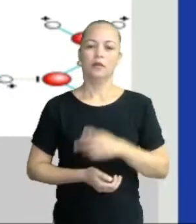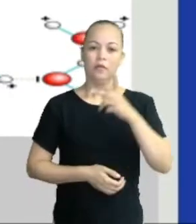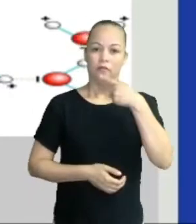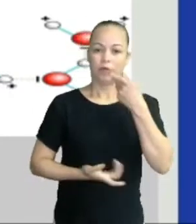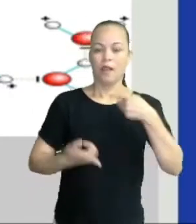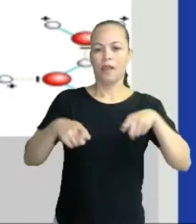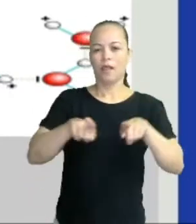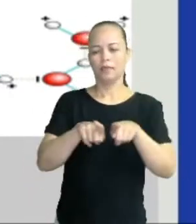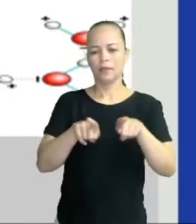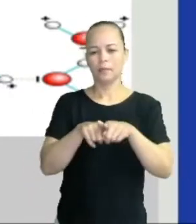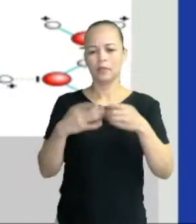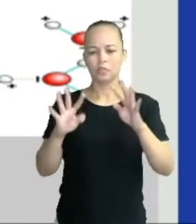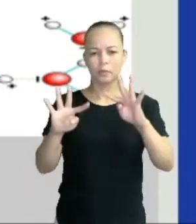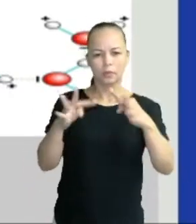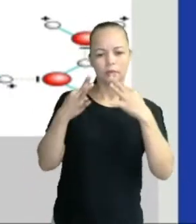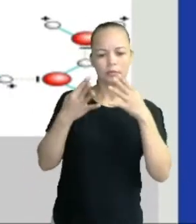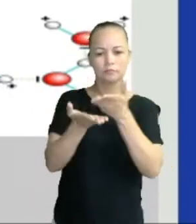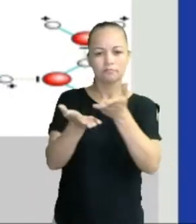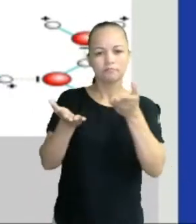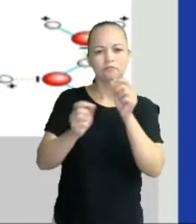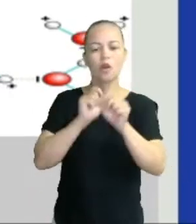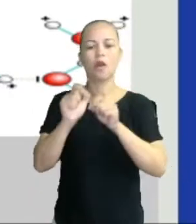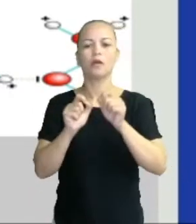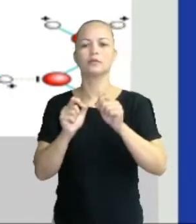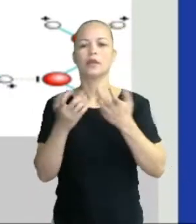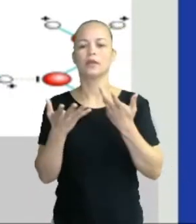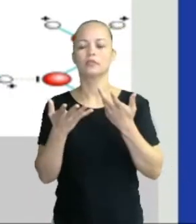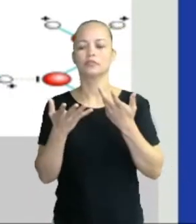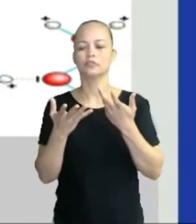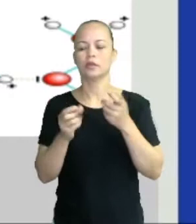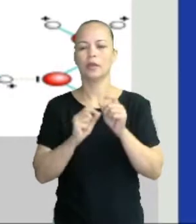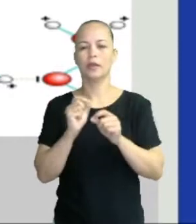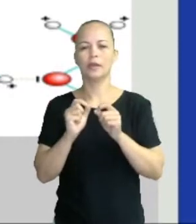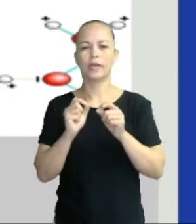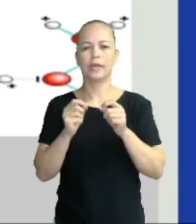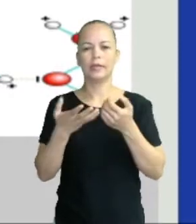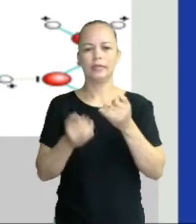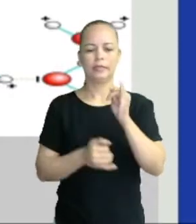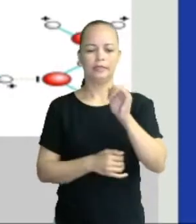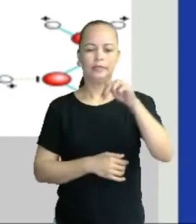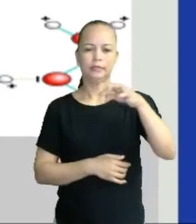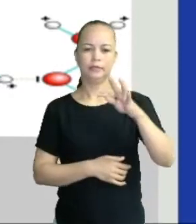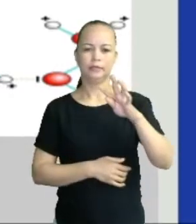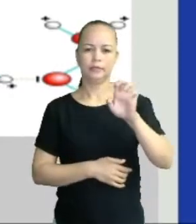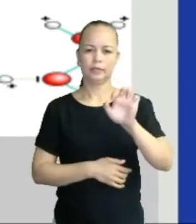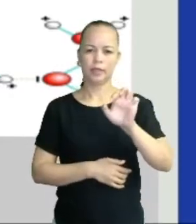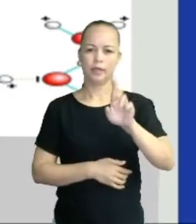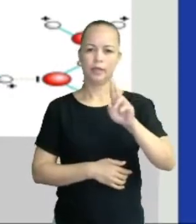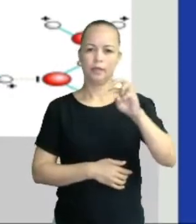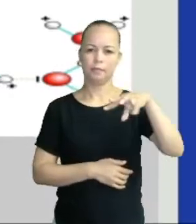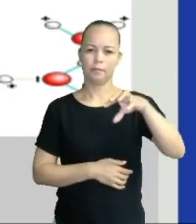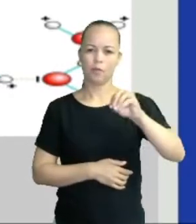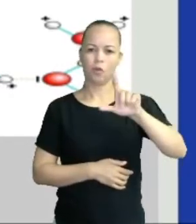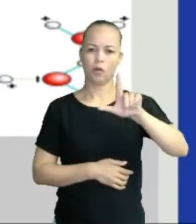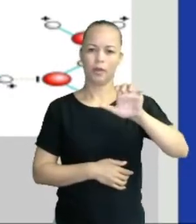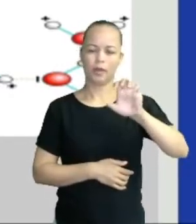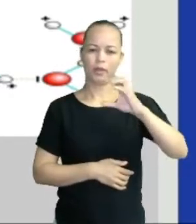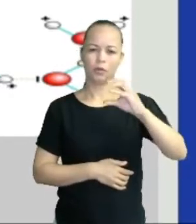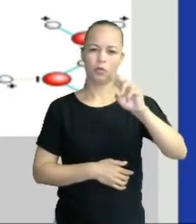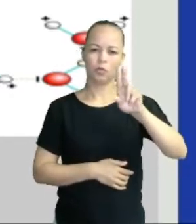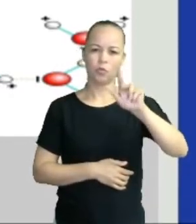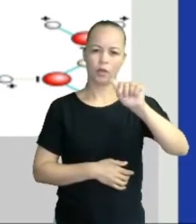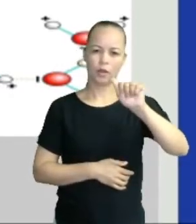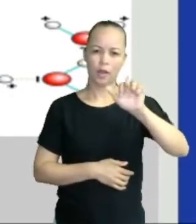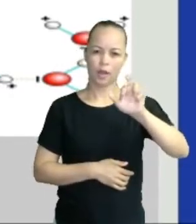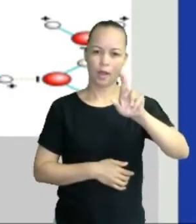aí, chamando a atenção de vocês das chamadas ligações intermoleculares, que são entre moléculas. Ela vai ter do tipo que a gente chama